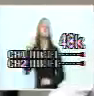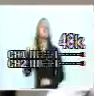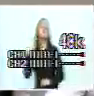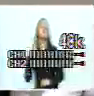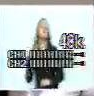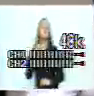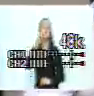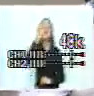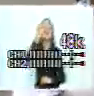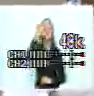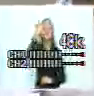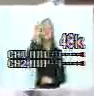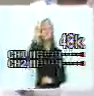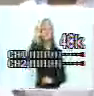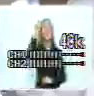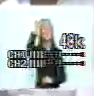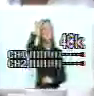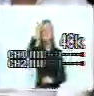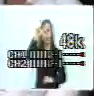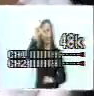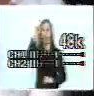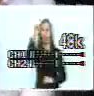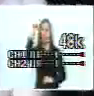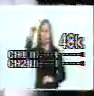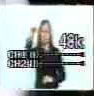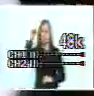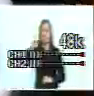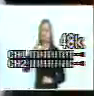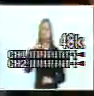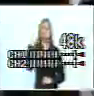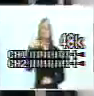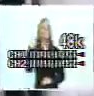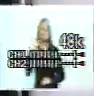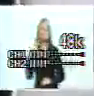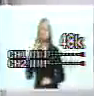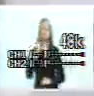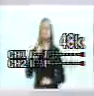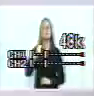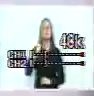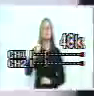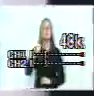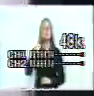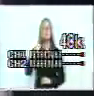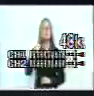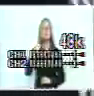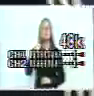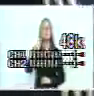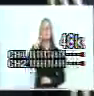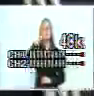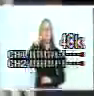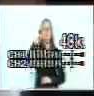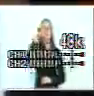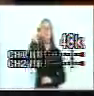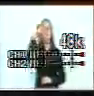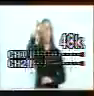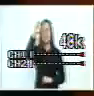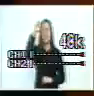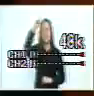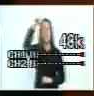vereador Geraldo Deusdite, vereador Idelmino